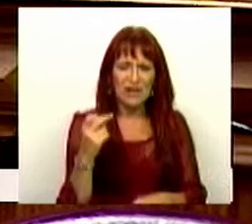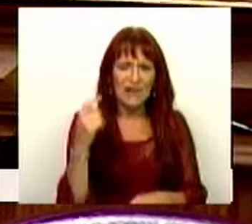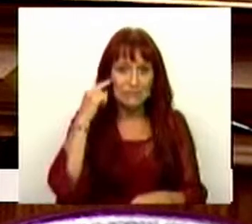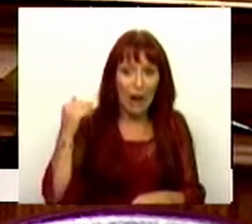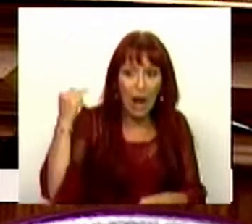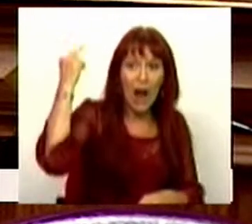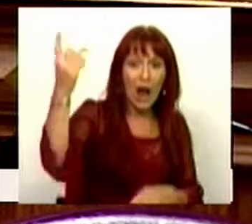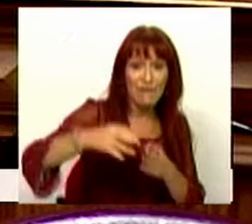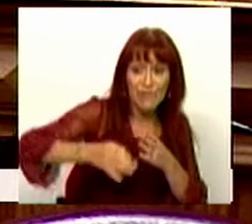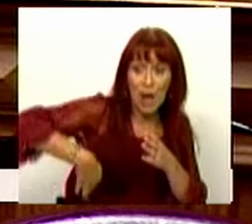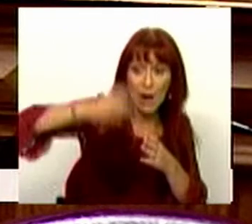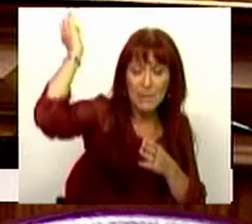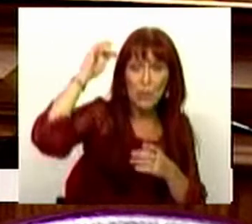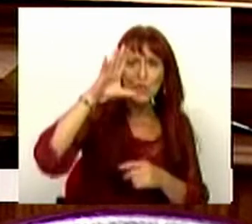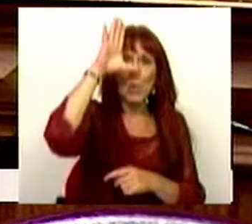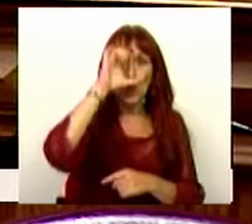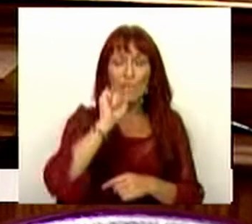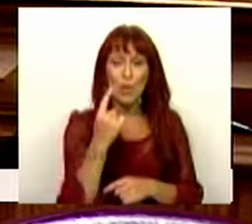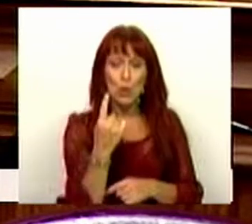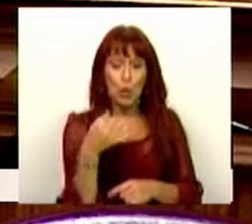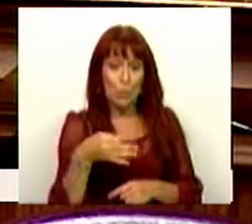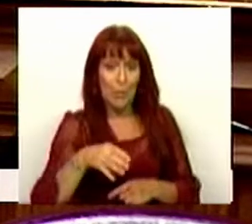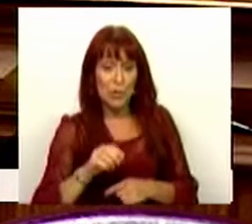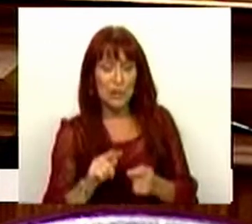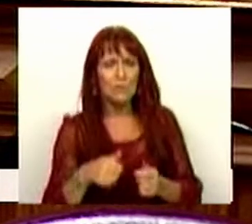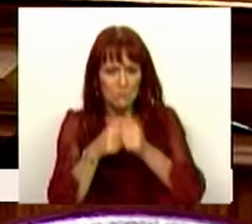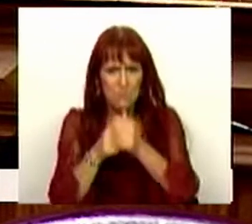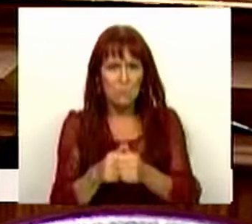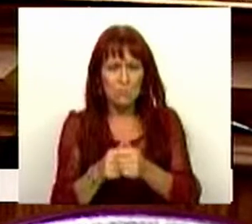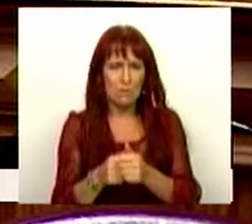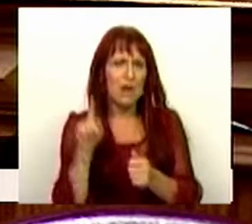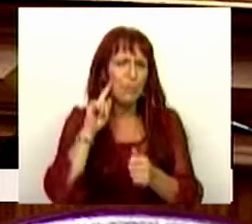tarde, finalmente, foi um governo do PS que cumpriu